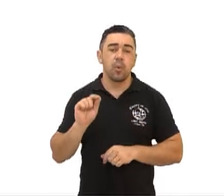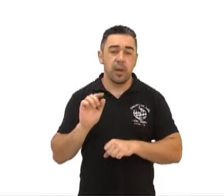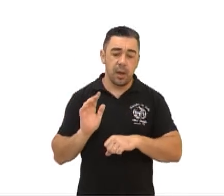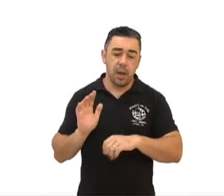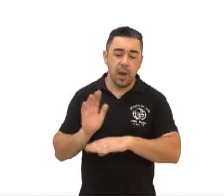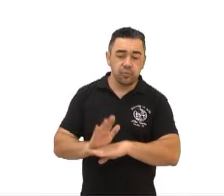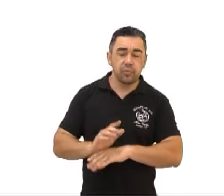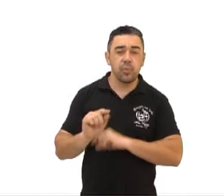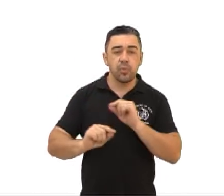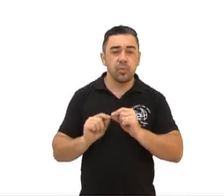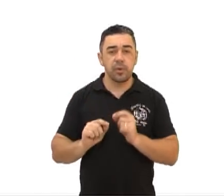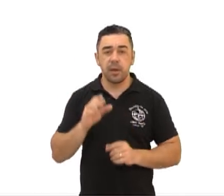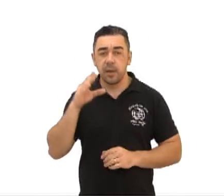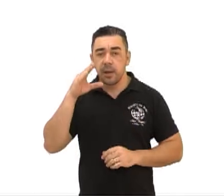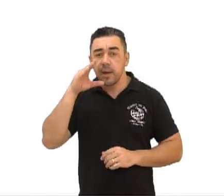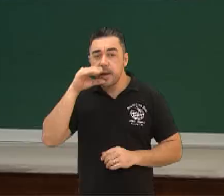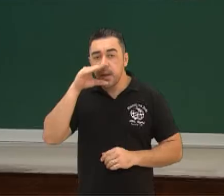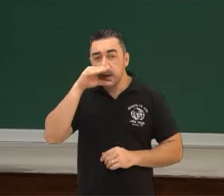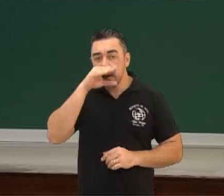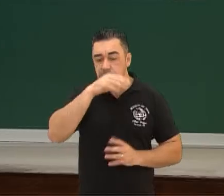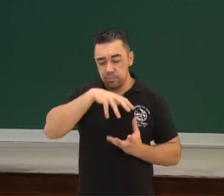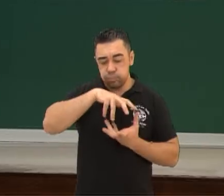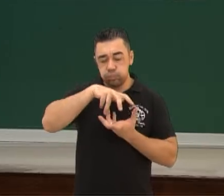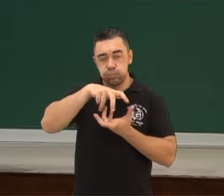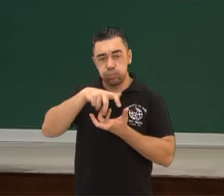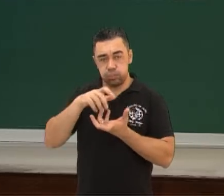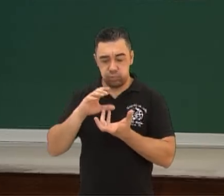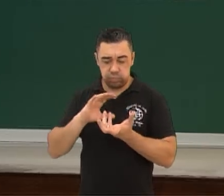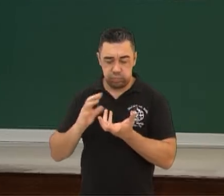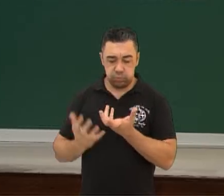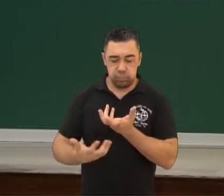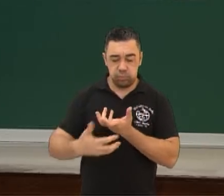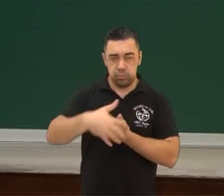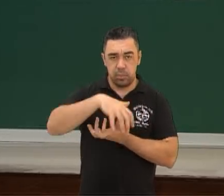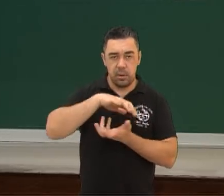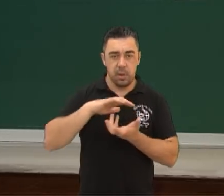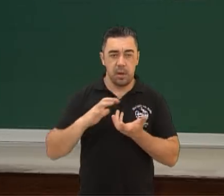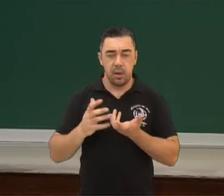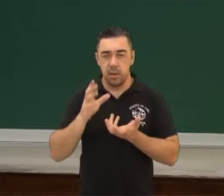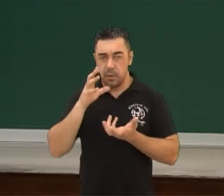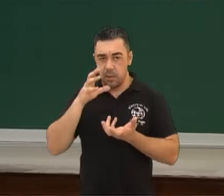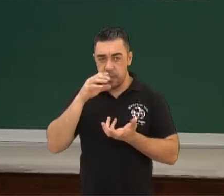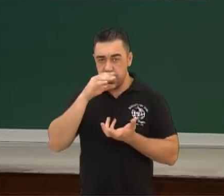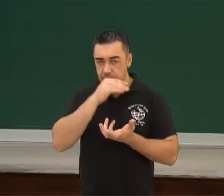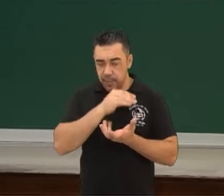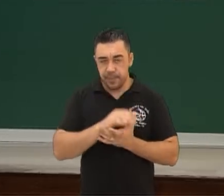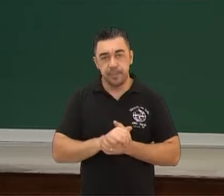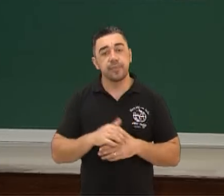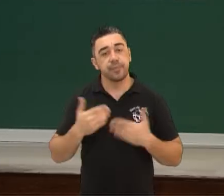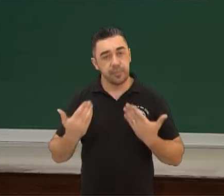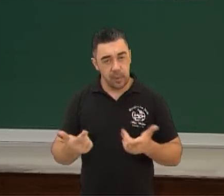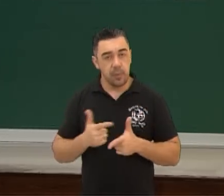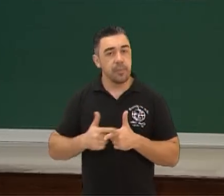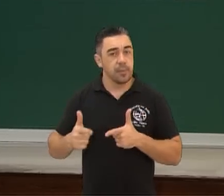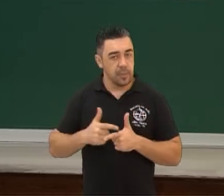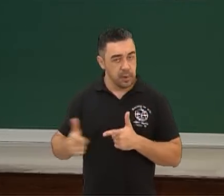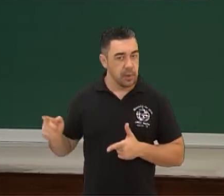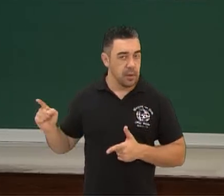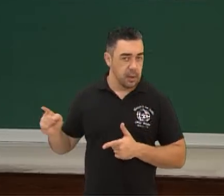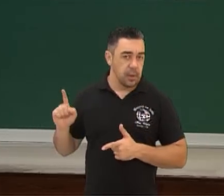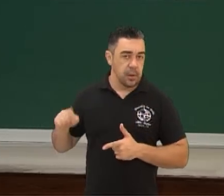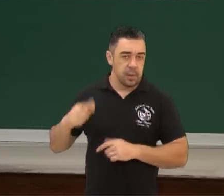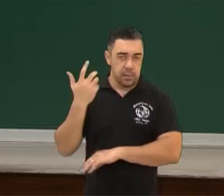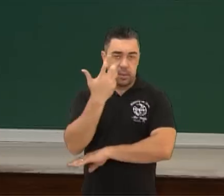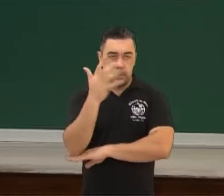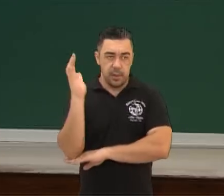entre outros fatores. Então, os impactos gerados pelo desmatamento, eles são bem intensos e bem